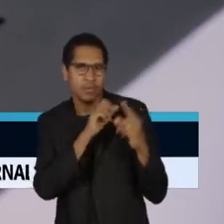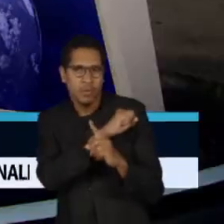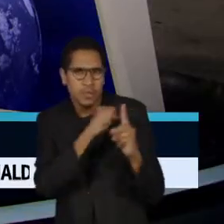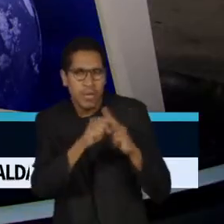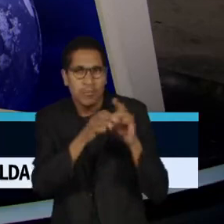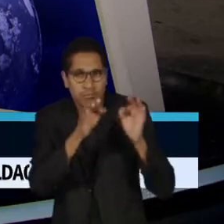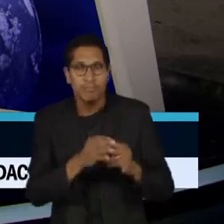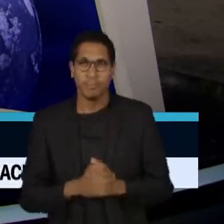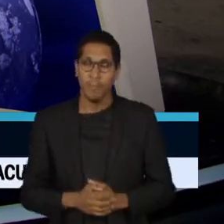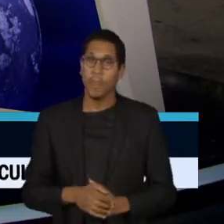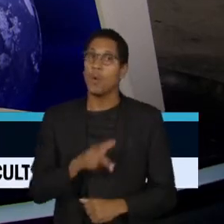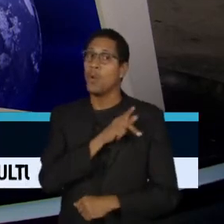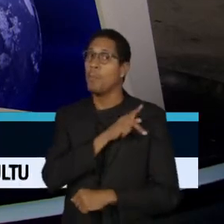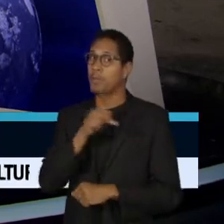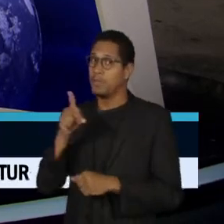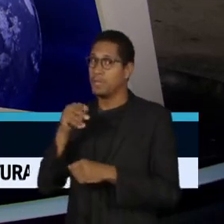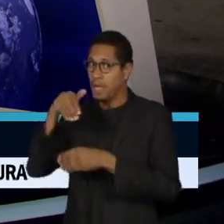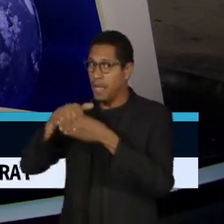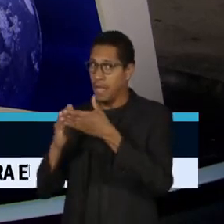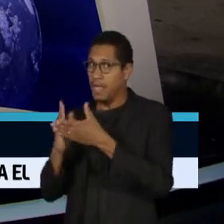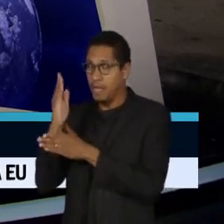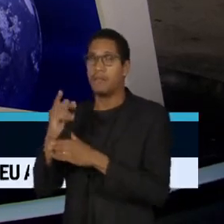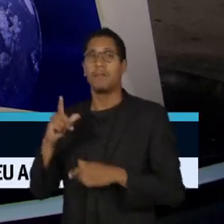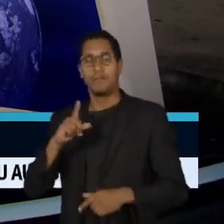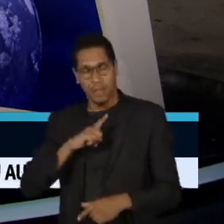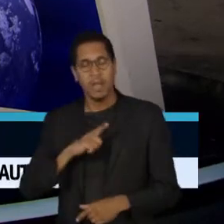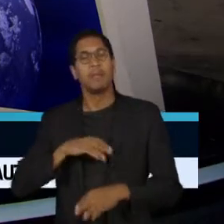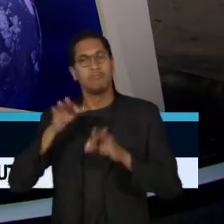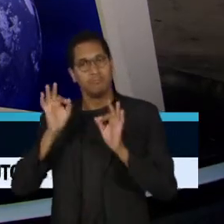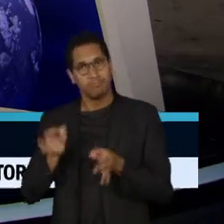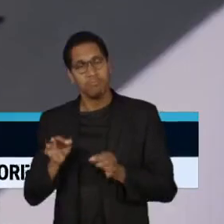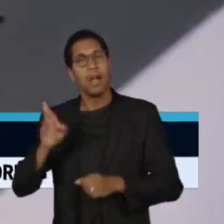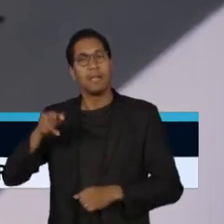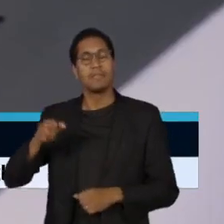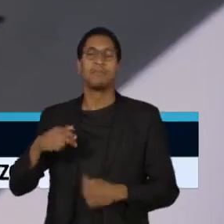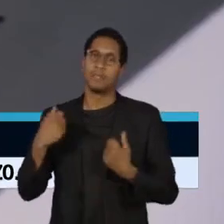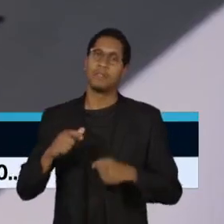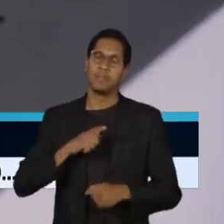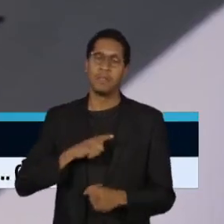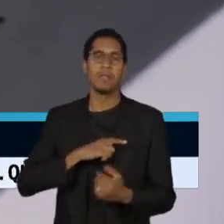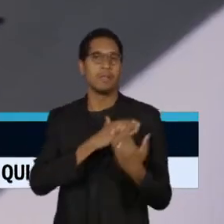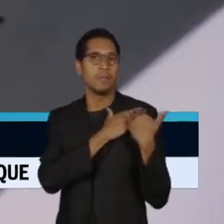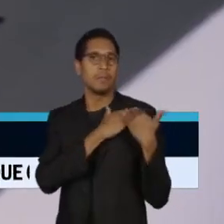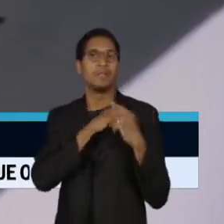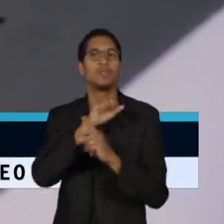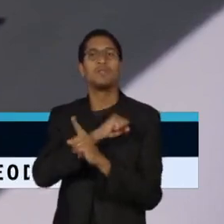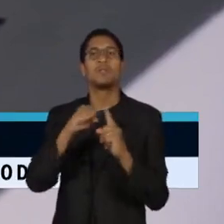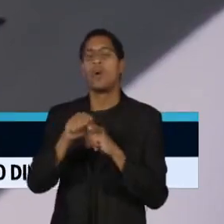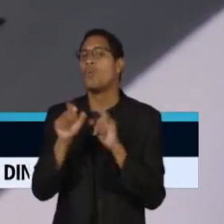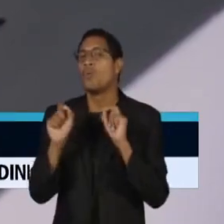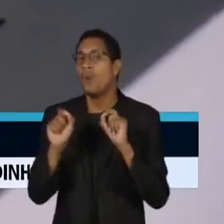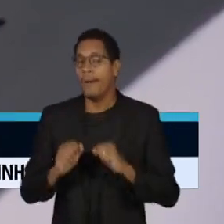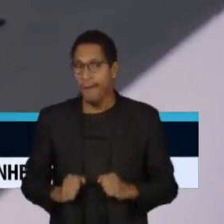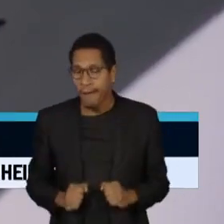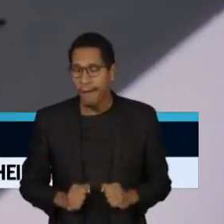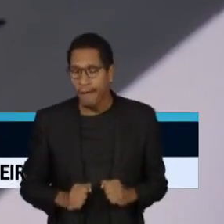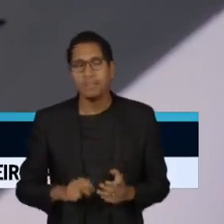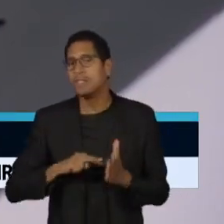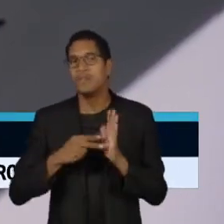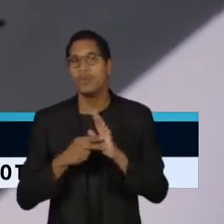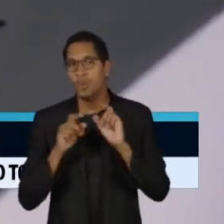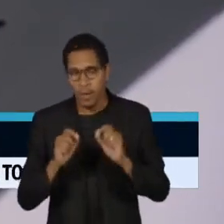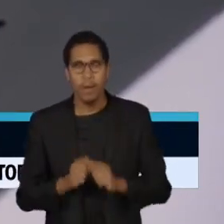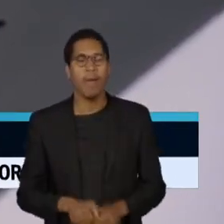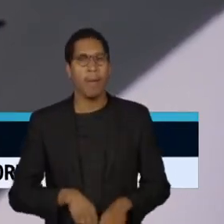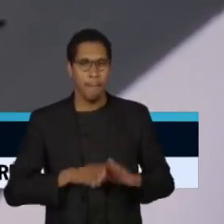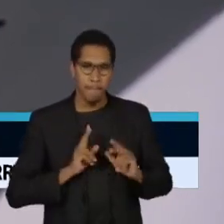tem toda a razão. É preciso responsabilidade social. E responsabilidade social é manter, aprofundar